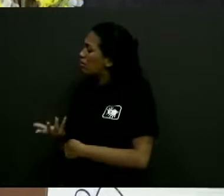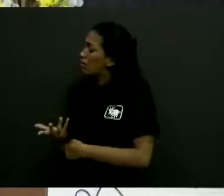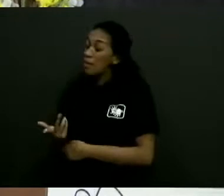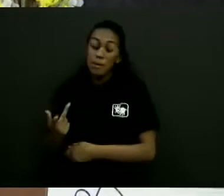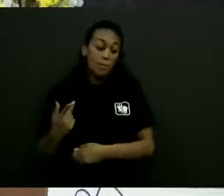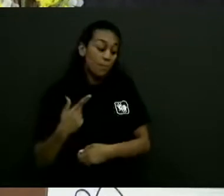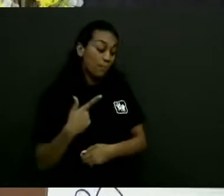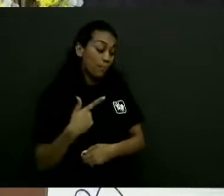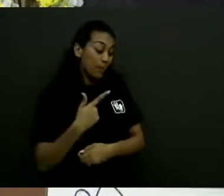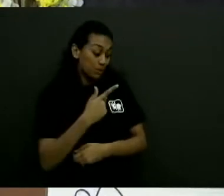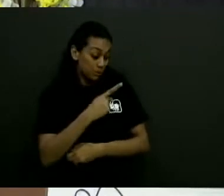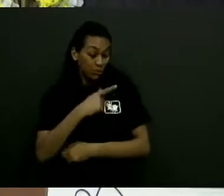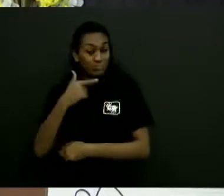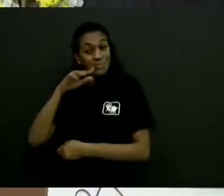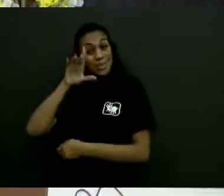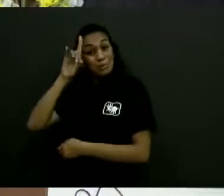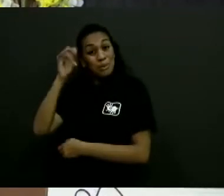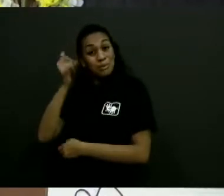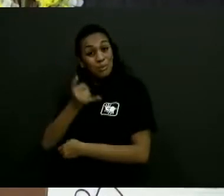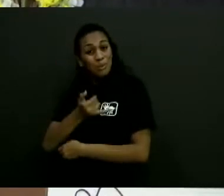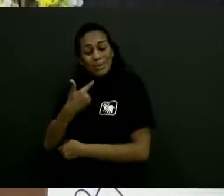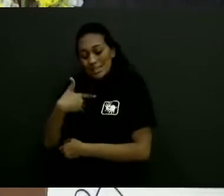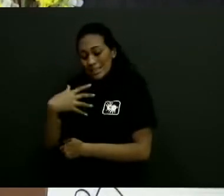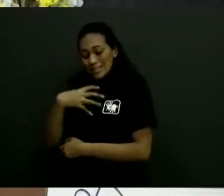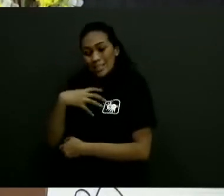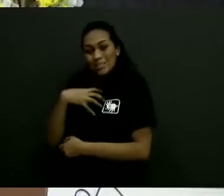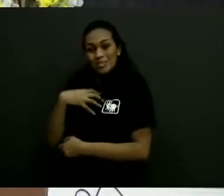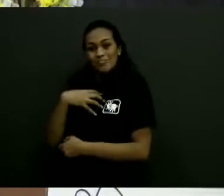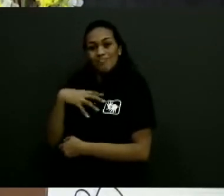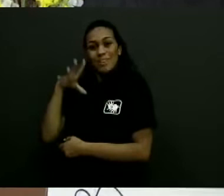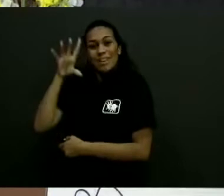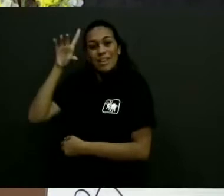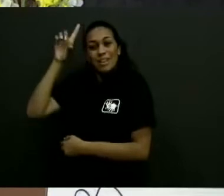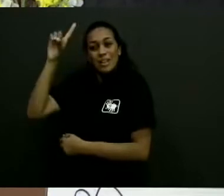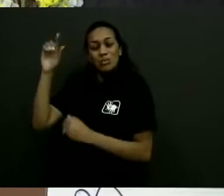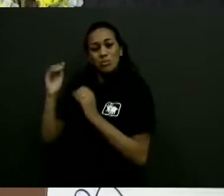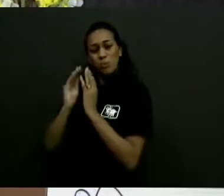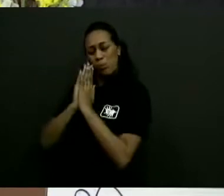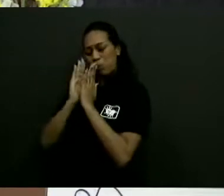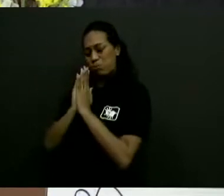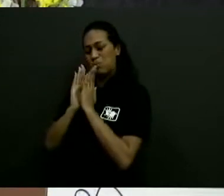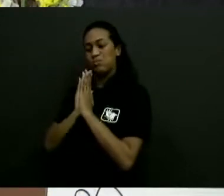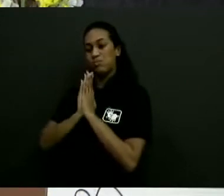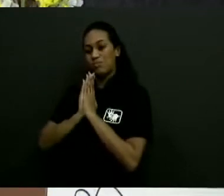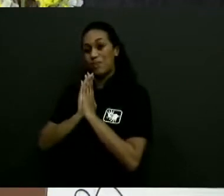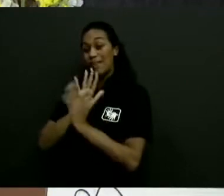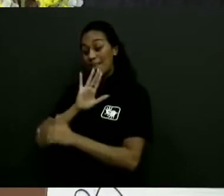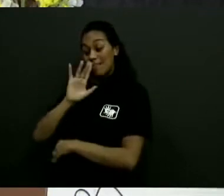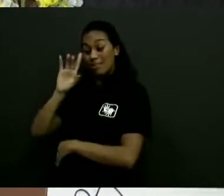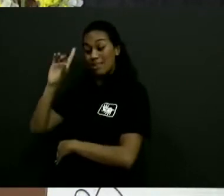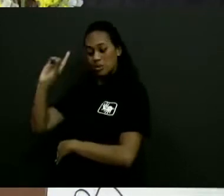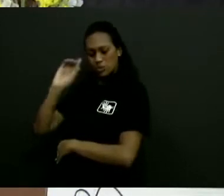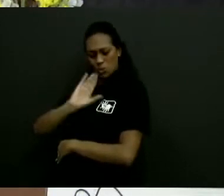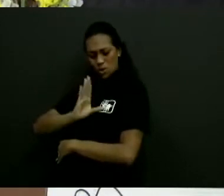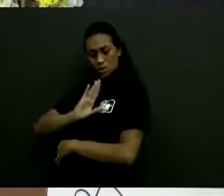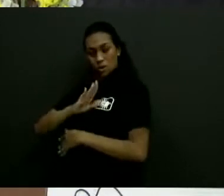você. Naquela hora, irmãos, eu me senti acolhido nos braços de Deus, ele orou por mim. E Deus ali me confortou